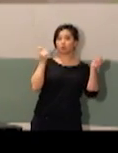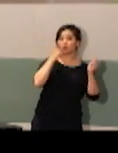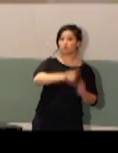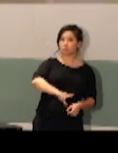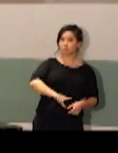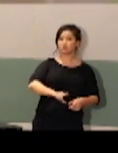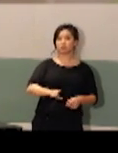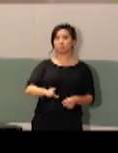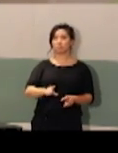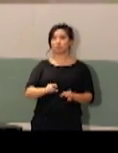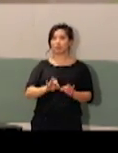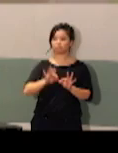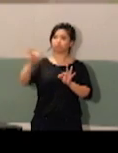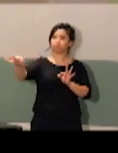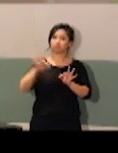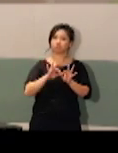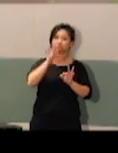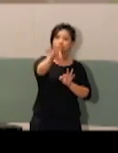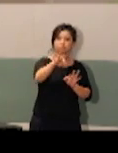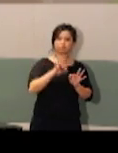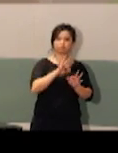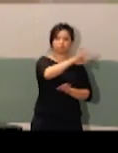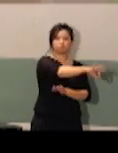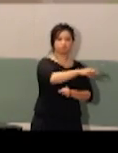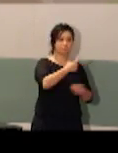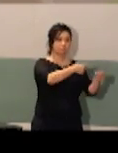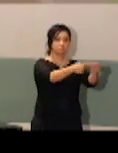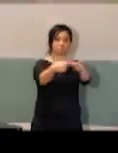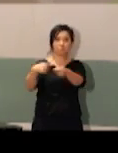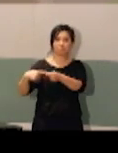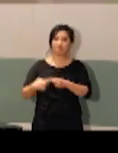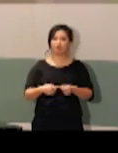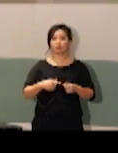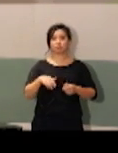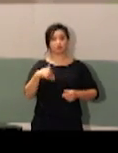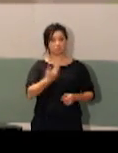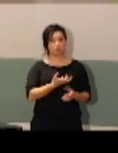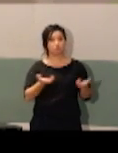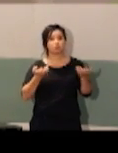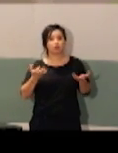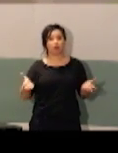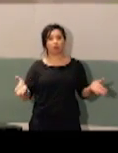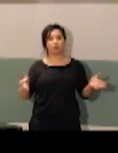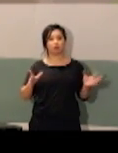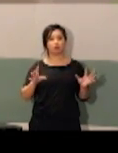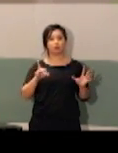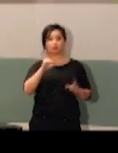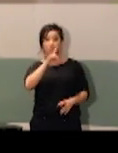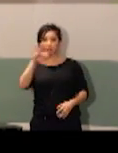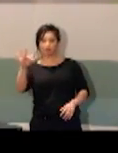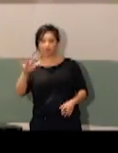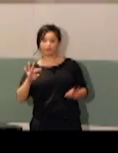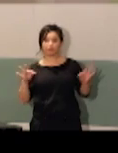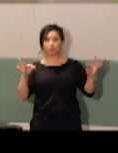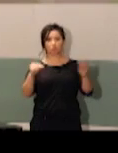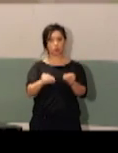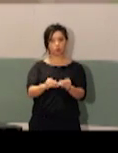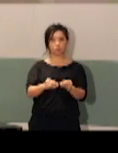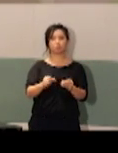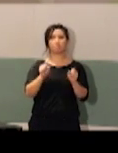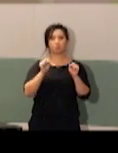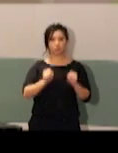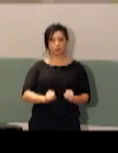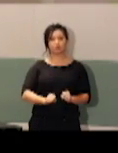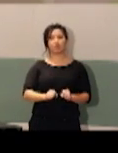e que a gente incentive que todo o Distrito Federal possa experimentar